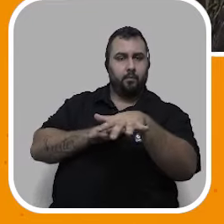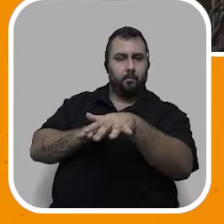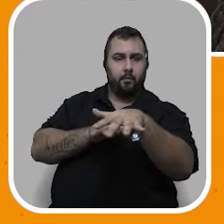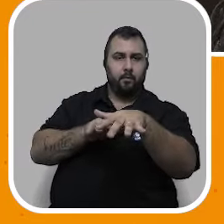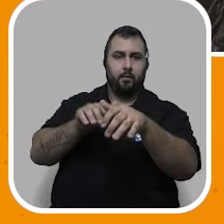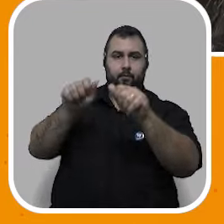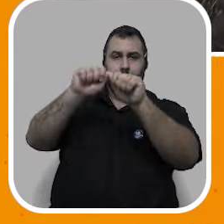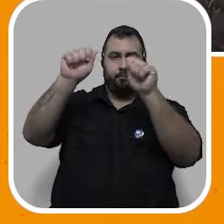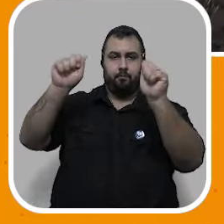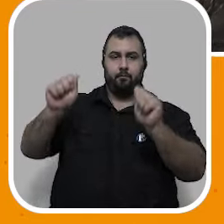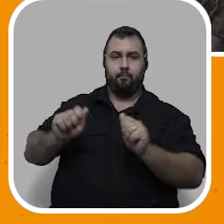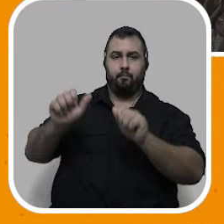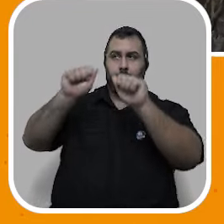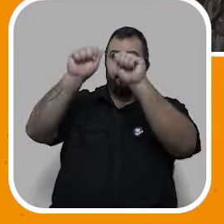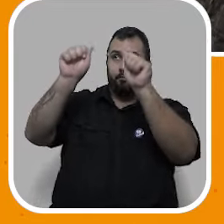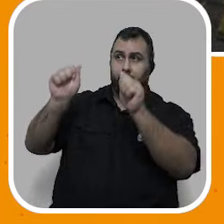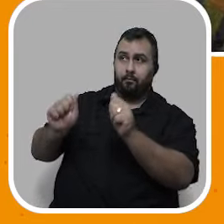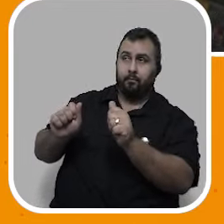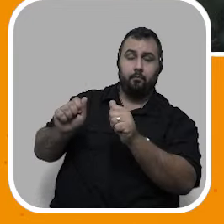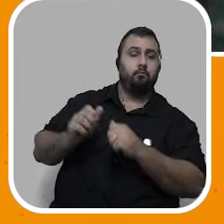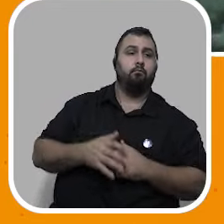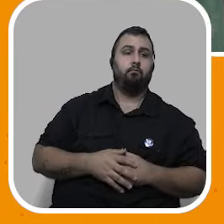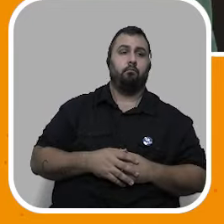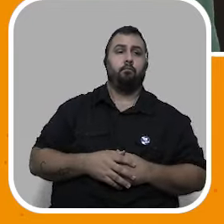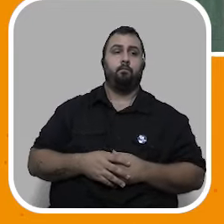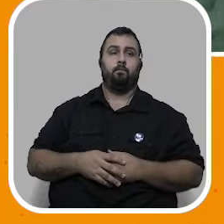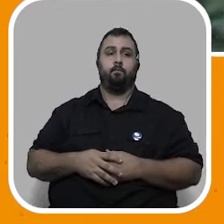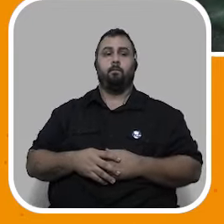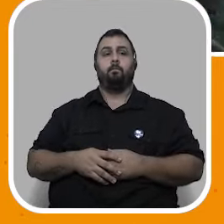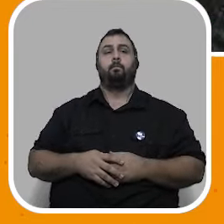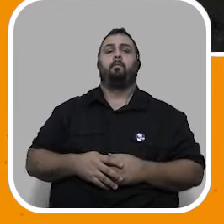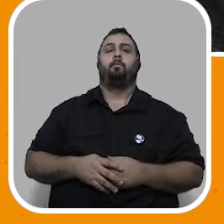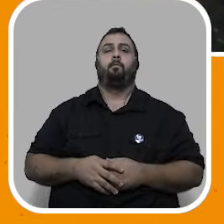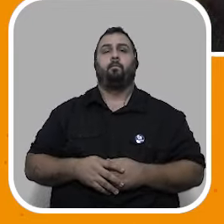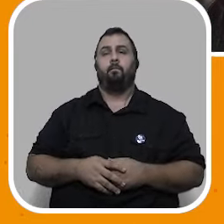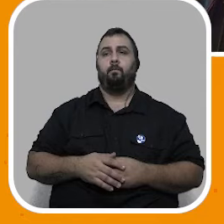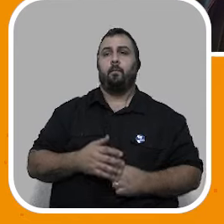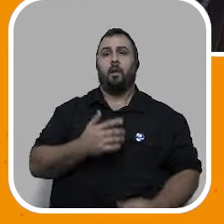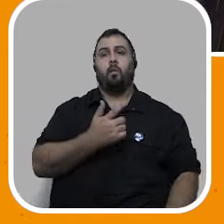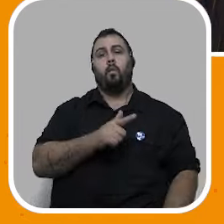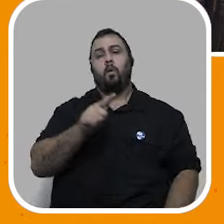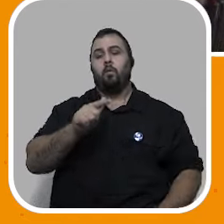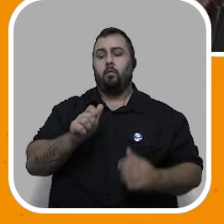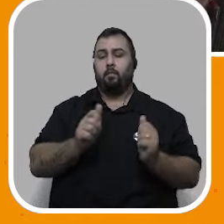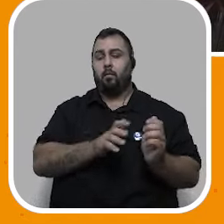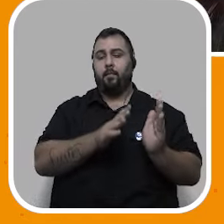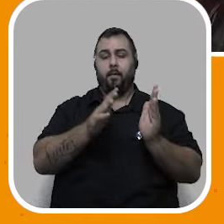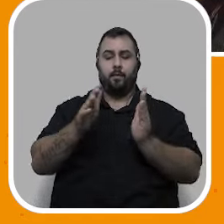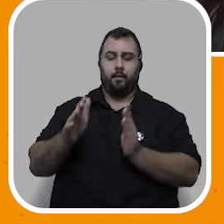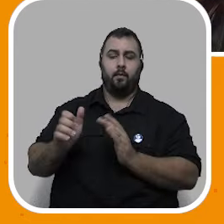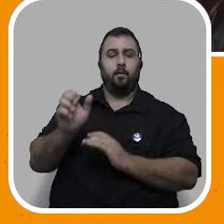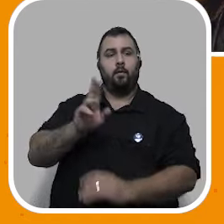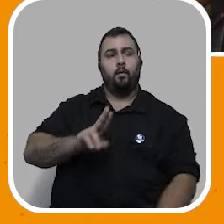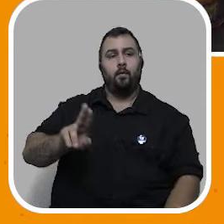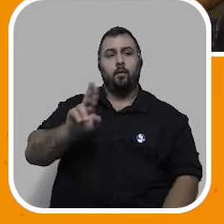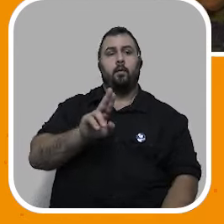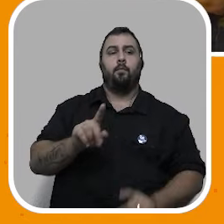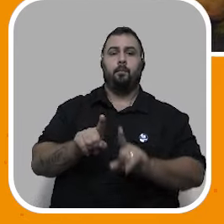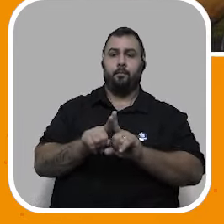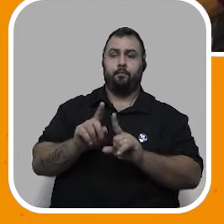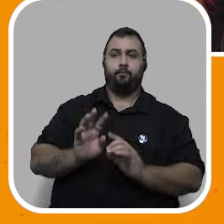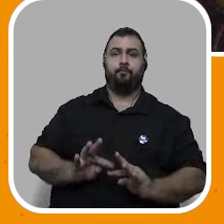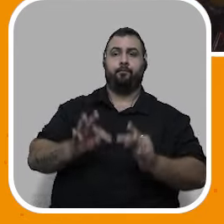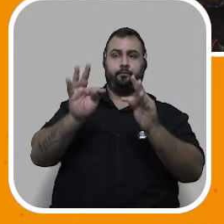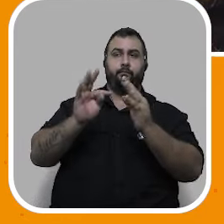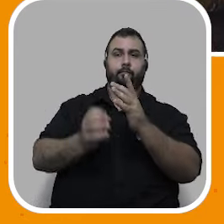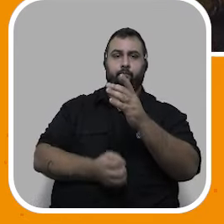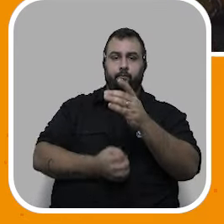alegorias uma outra uma outra um outro momento em que a gente também utilizou de tecnologia